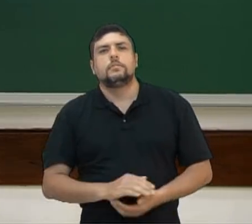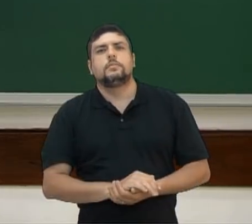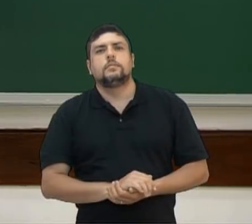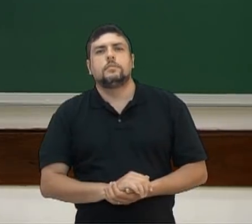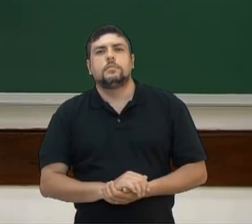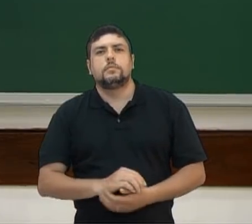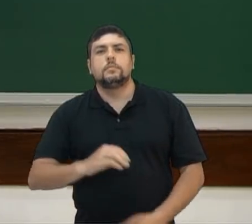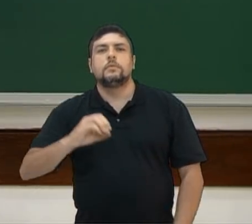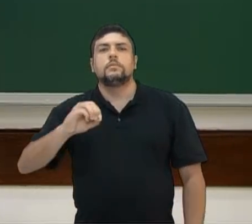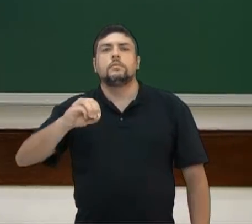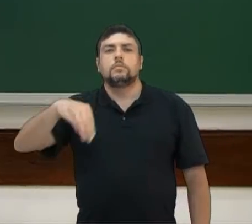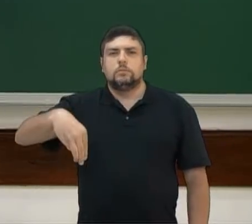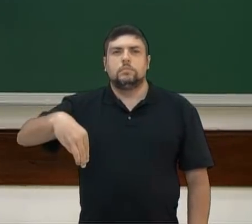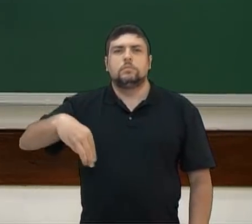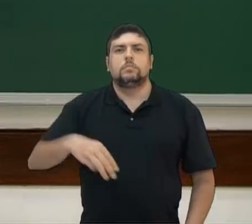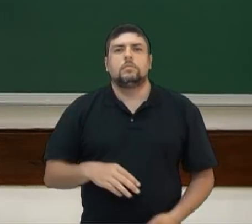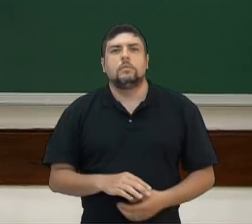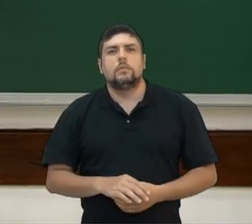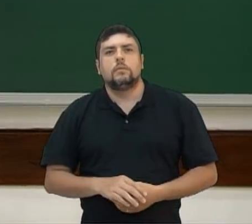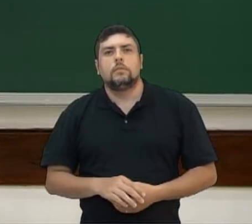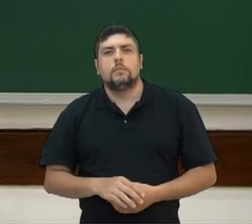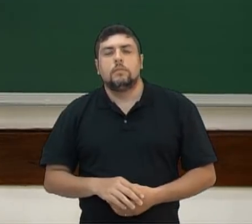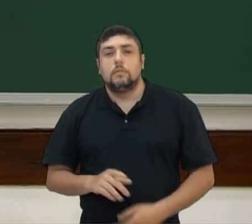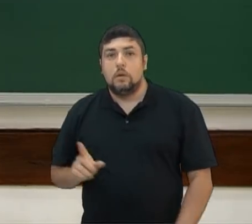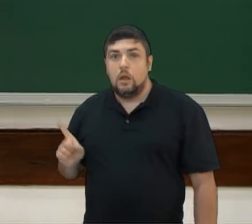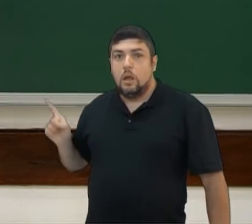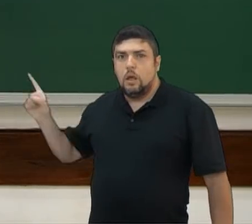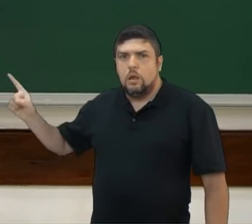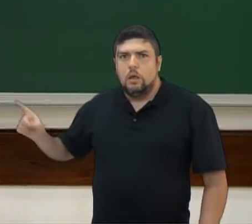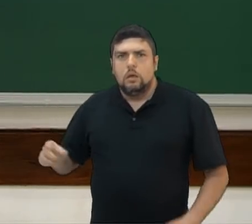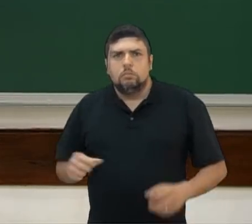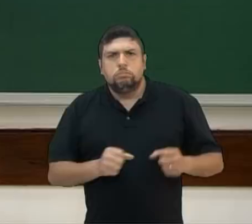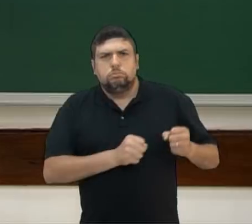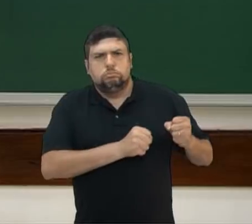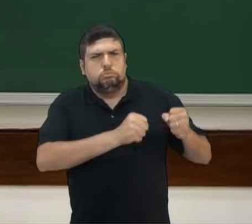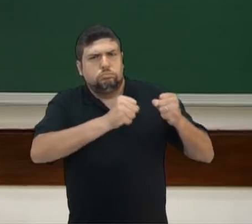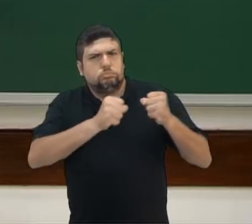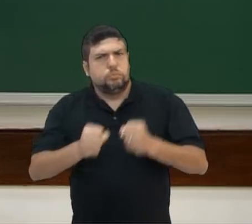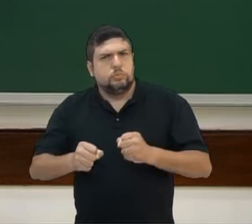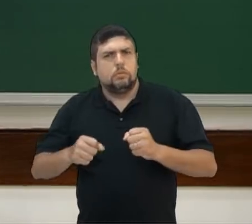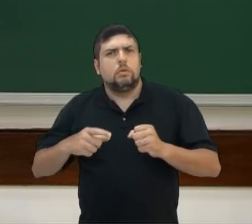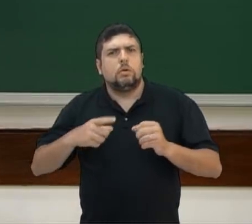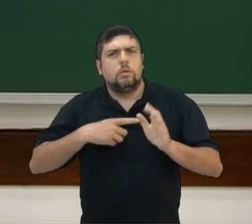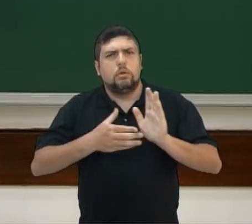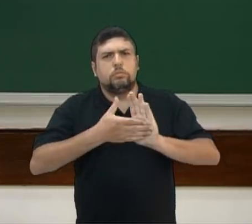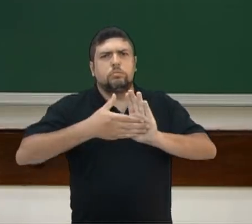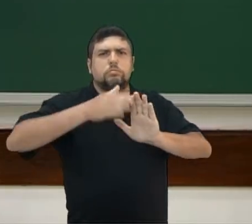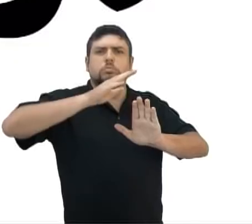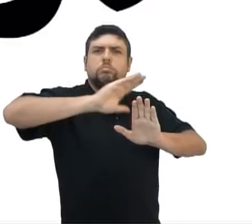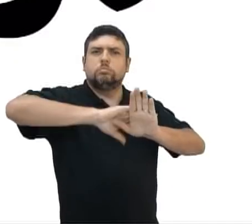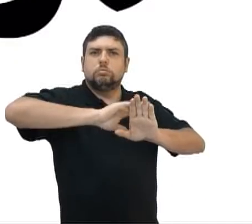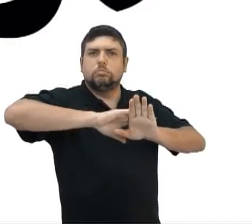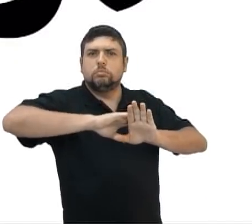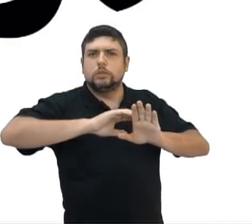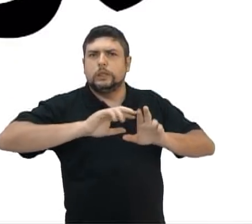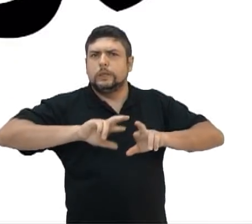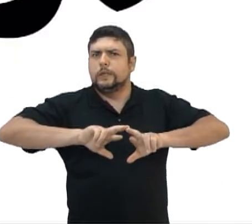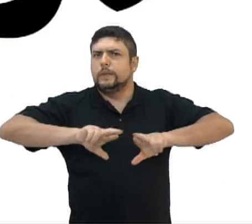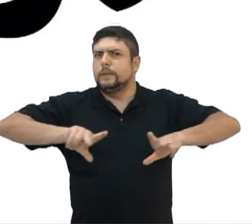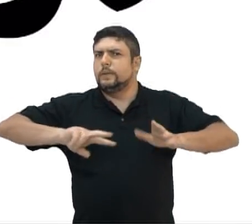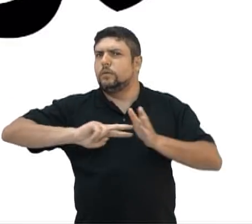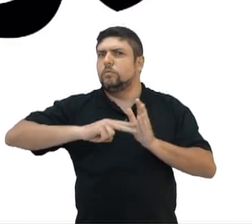só um símbolo. O Om é poderoso, é carregado de simbologia. Então, Om,